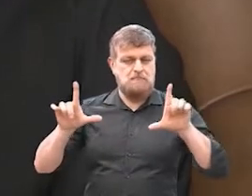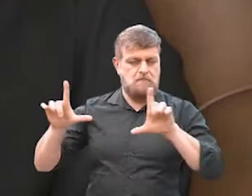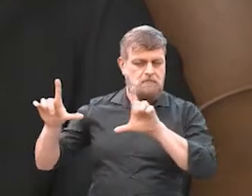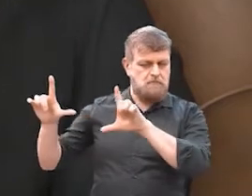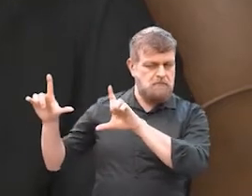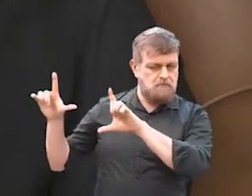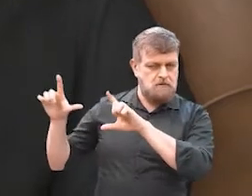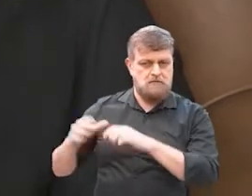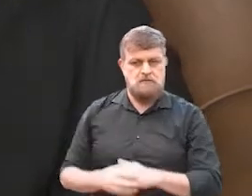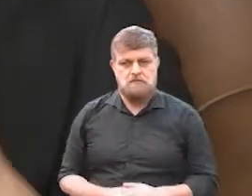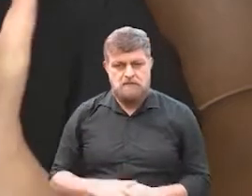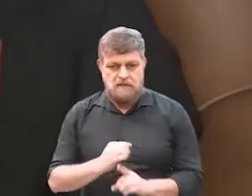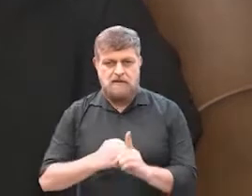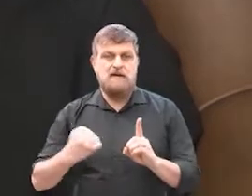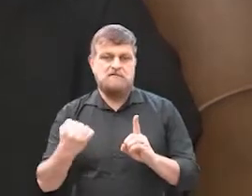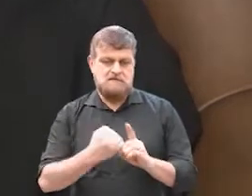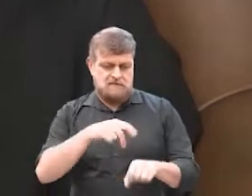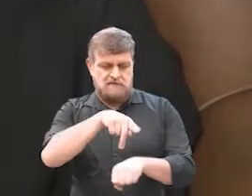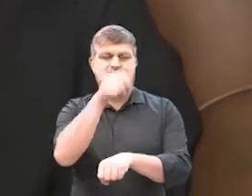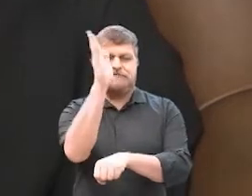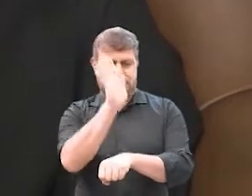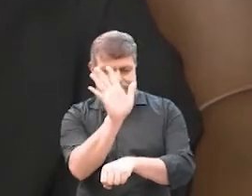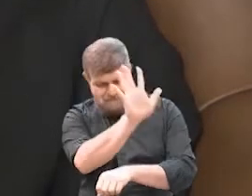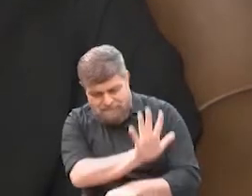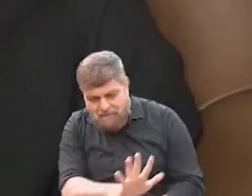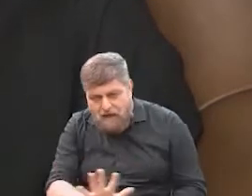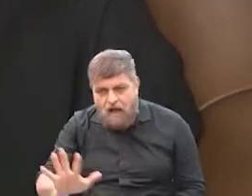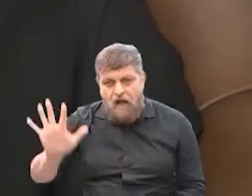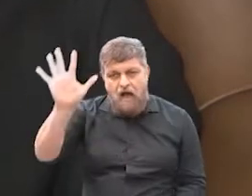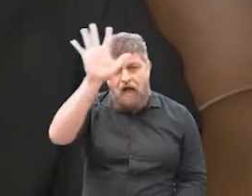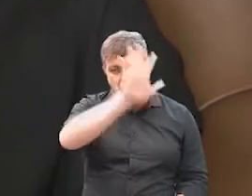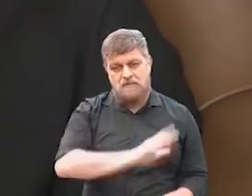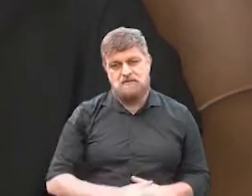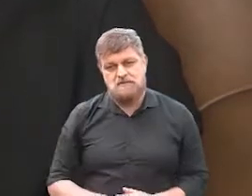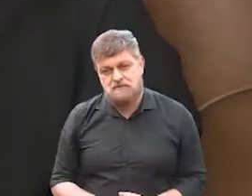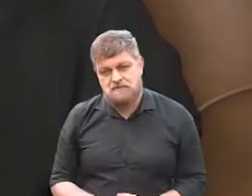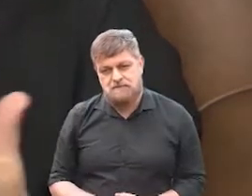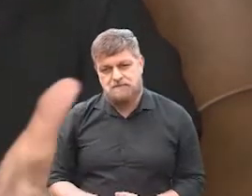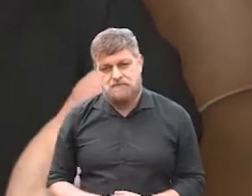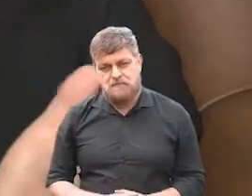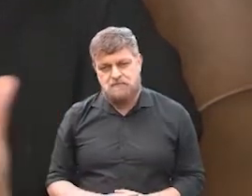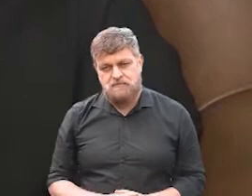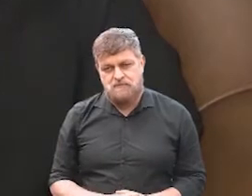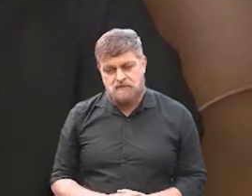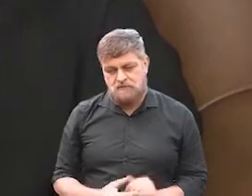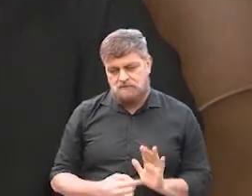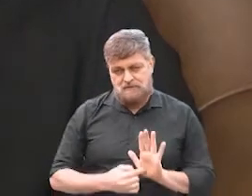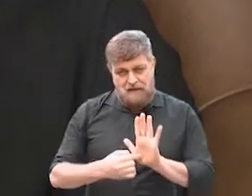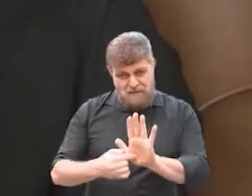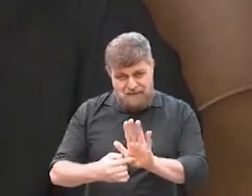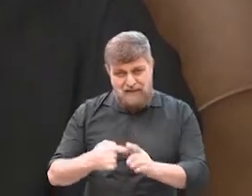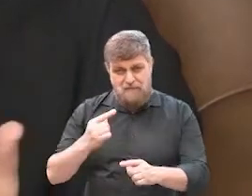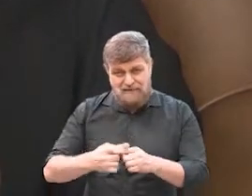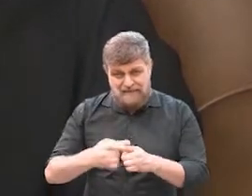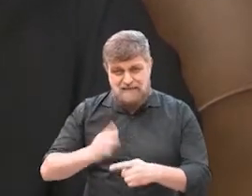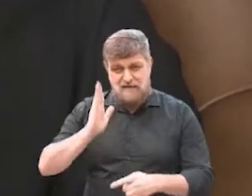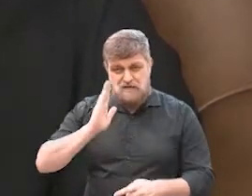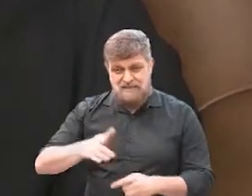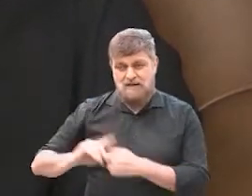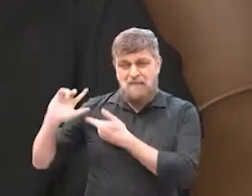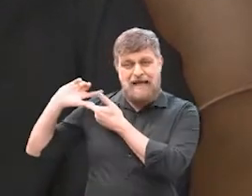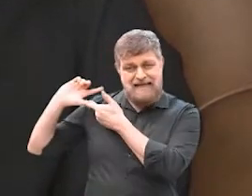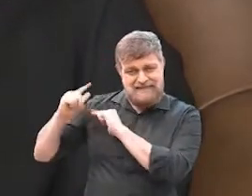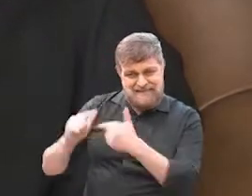cinismo tácito da sociedade brasileira. E isso é reproduzido